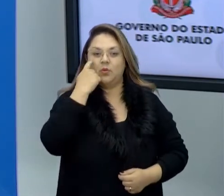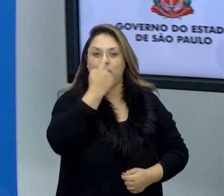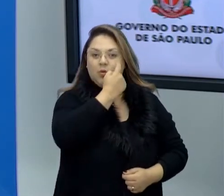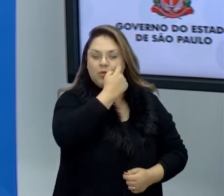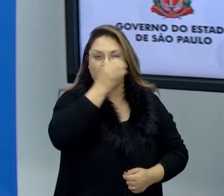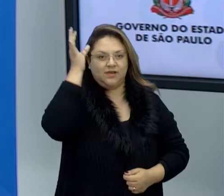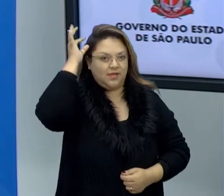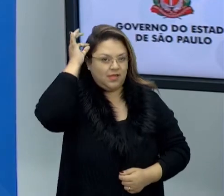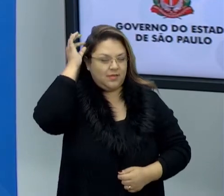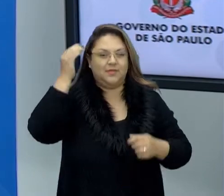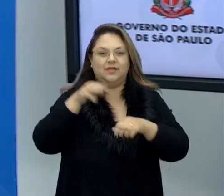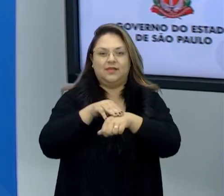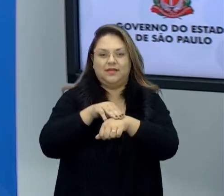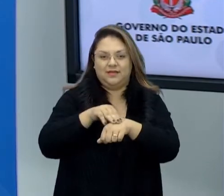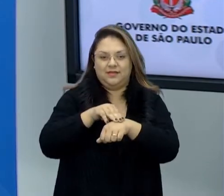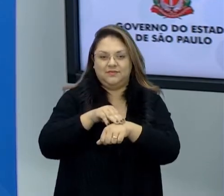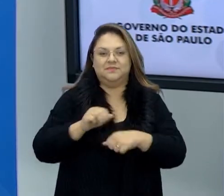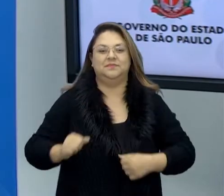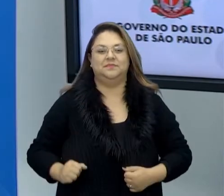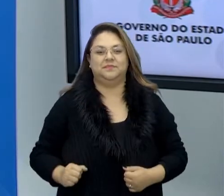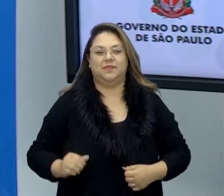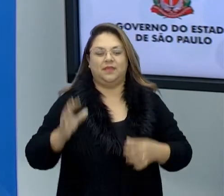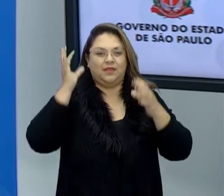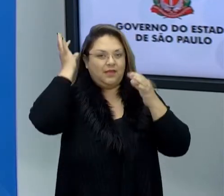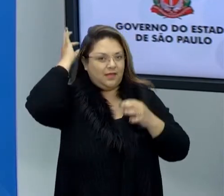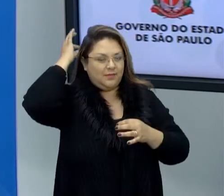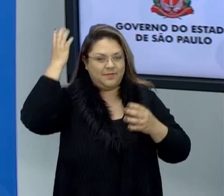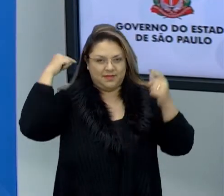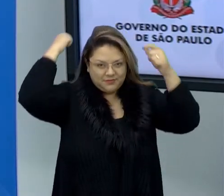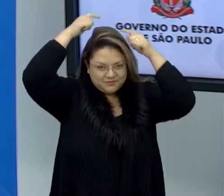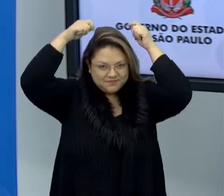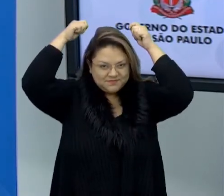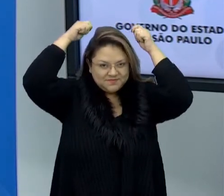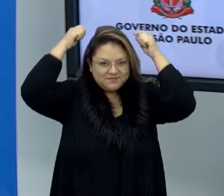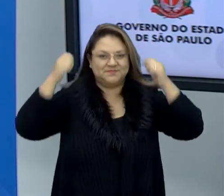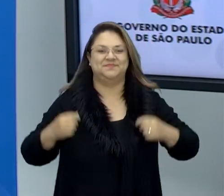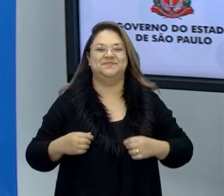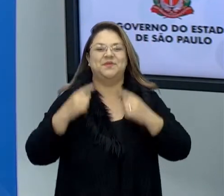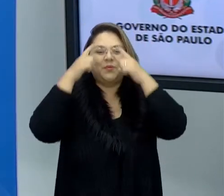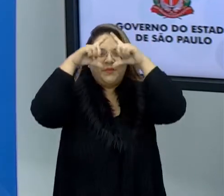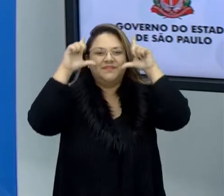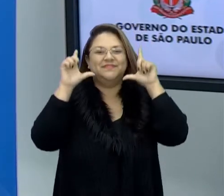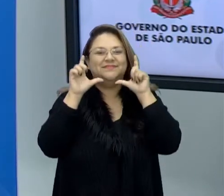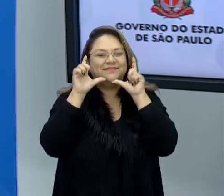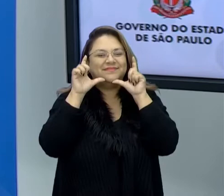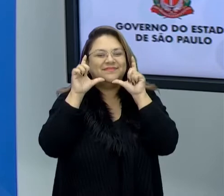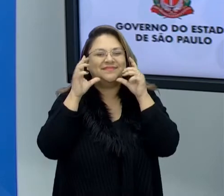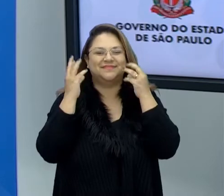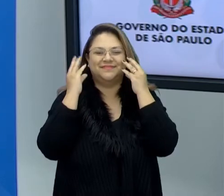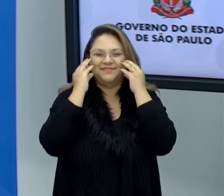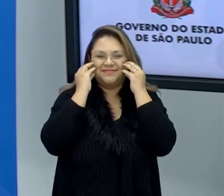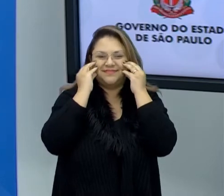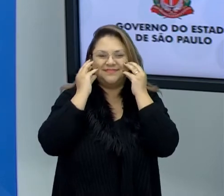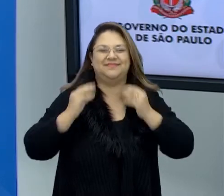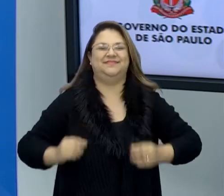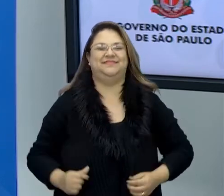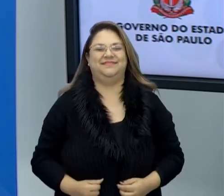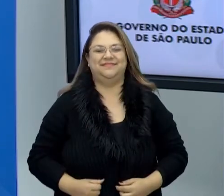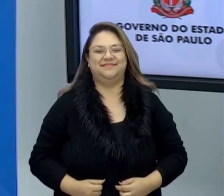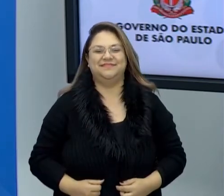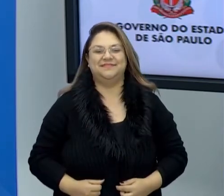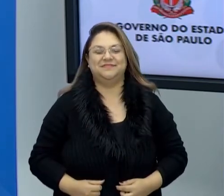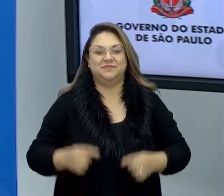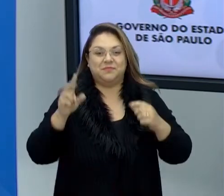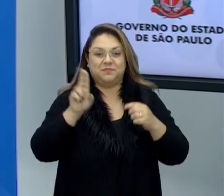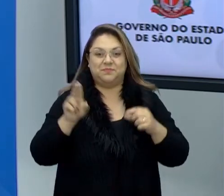cabelos castanhos, meu cabelo tá preso num coque, meu rosto é bem redondinho, com bochechas proeminentes,